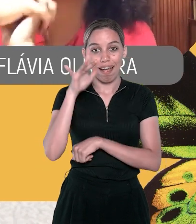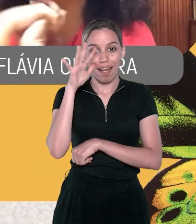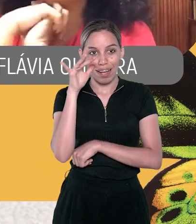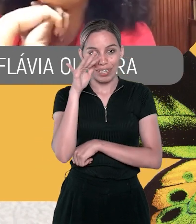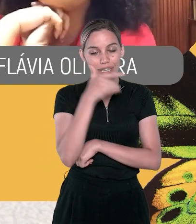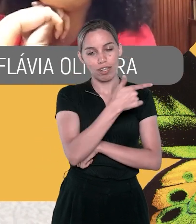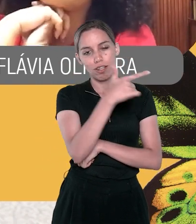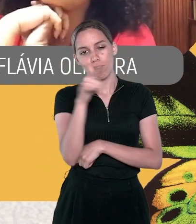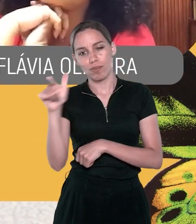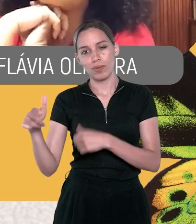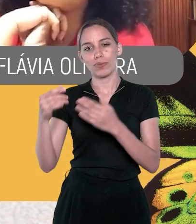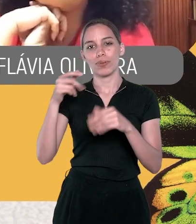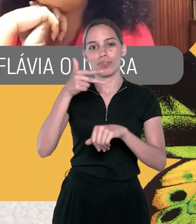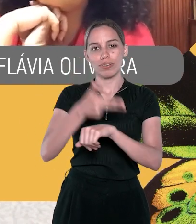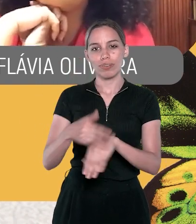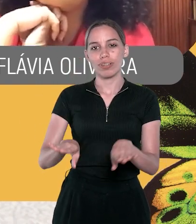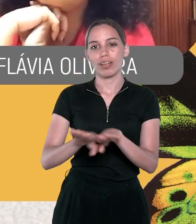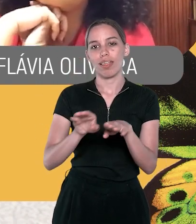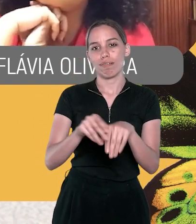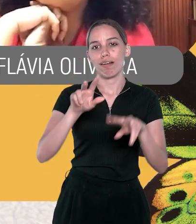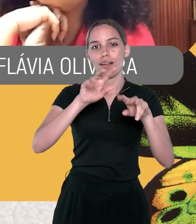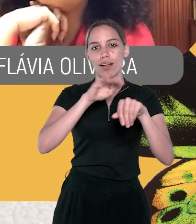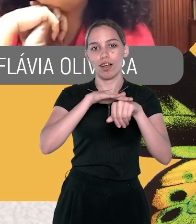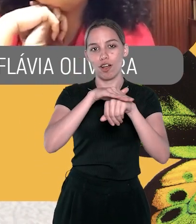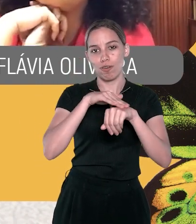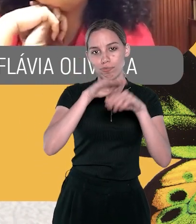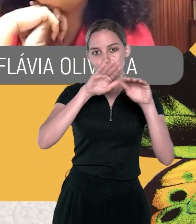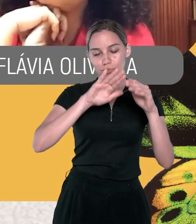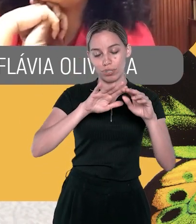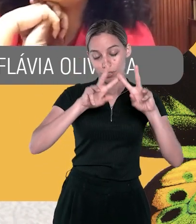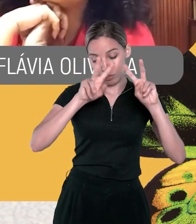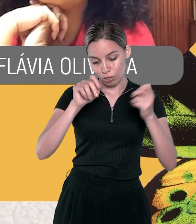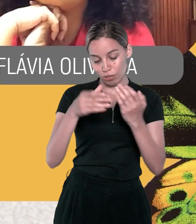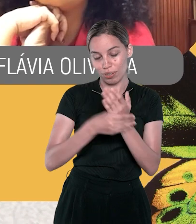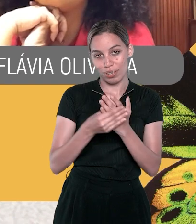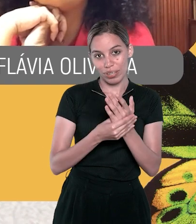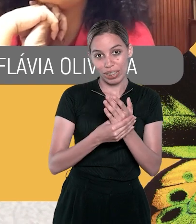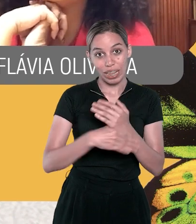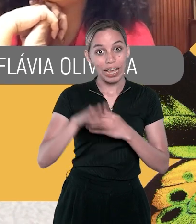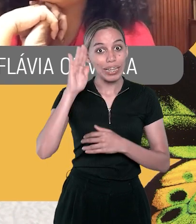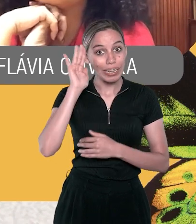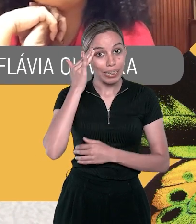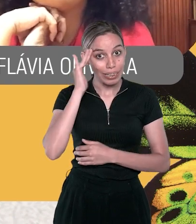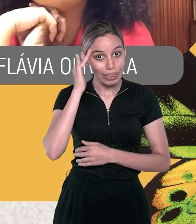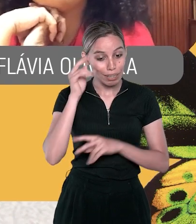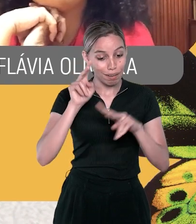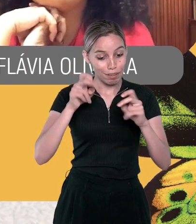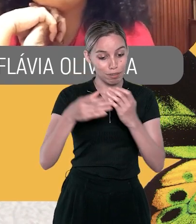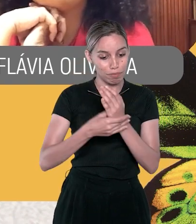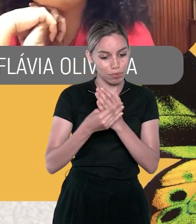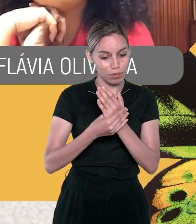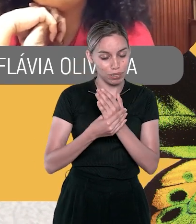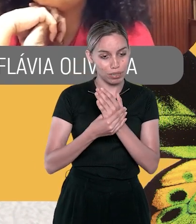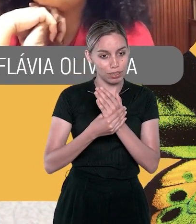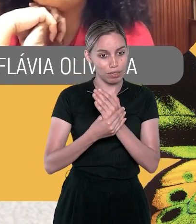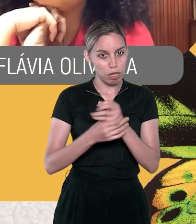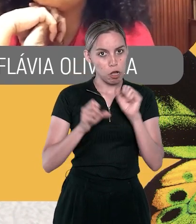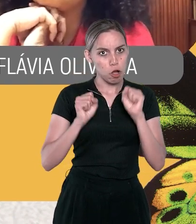outros programas sobre a conversa do intérprete. Entendam que um livro pode gerar